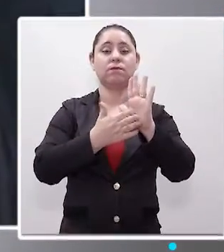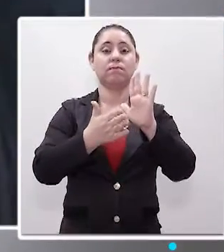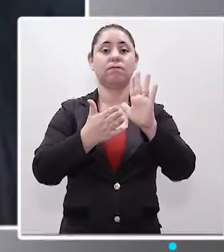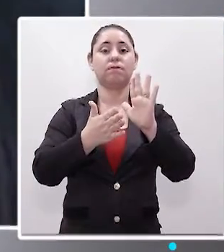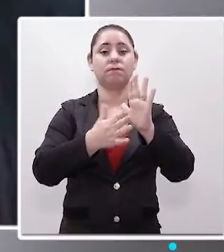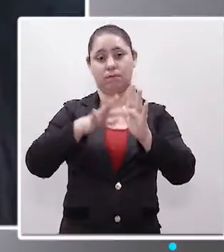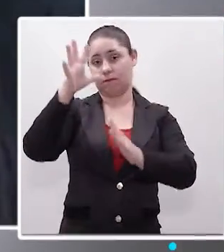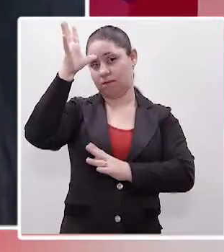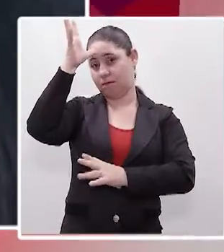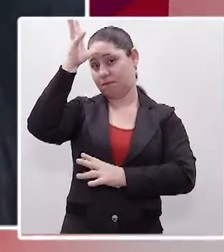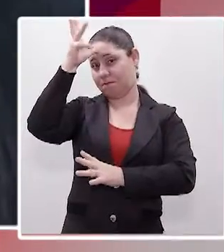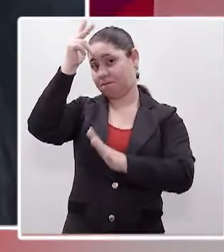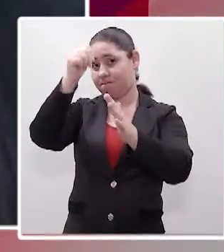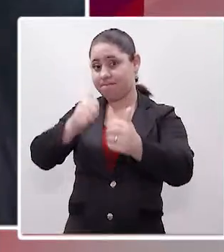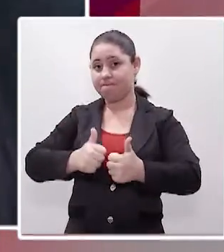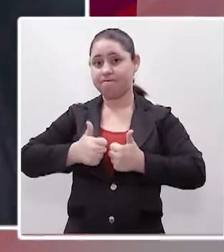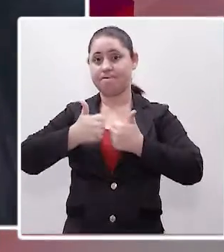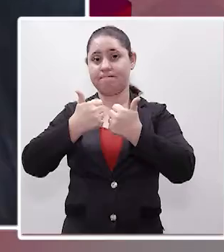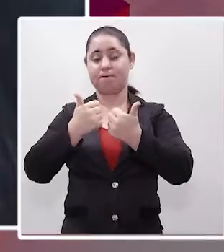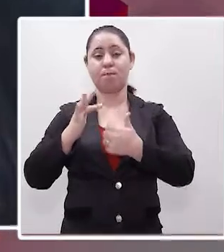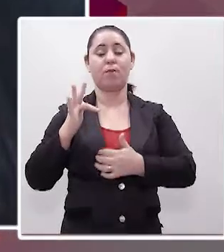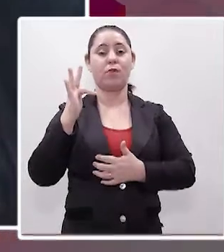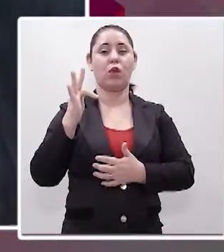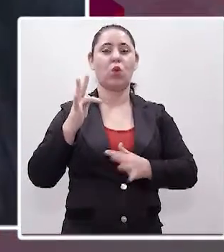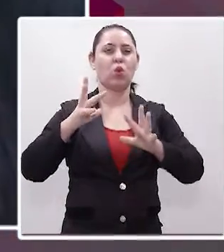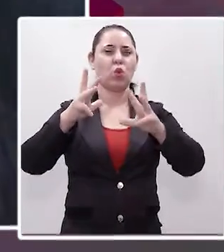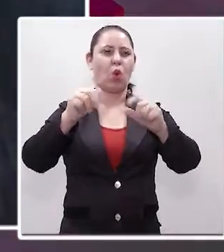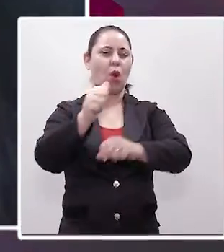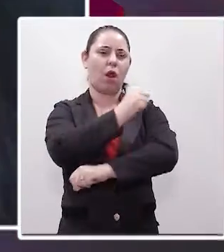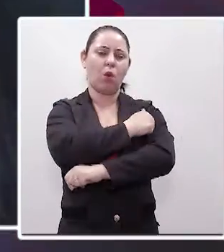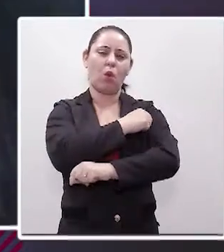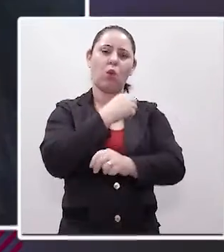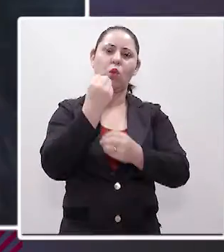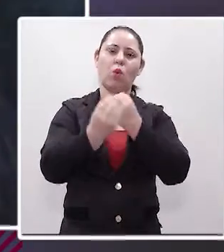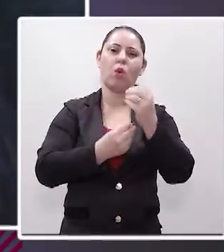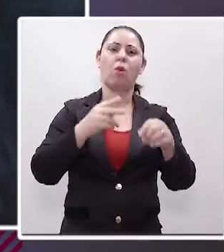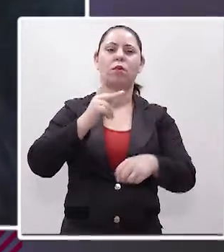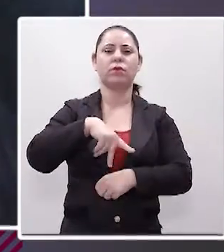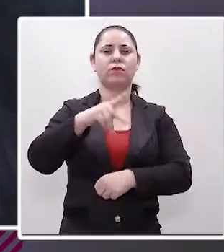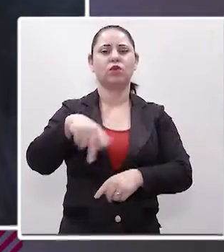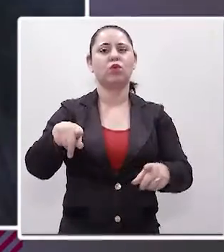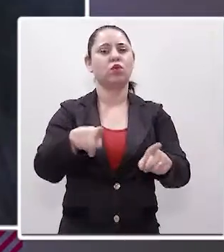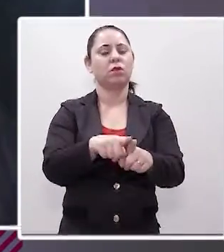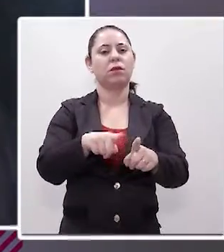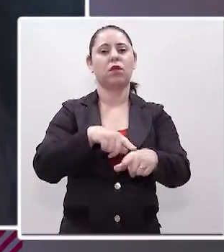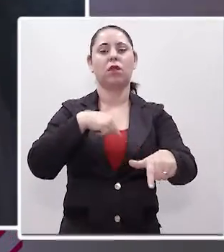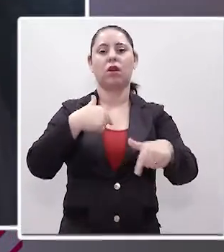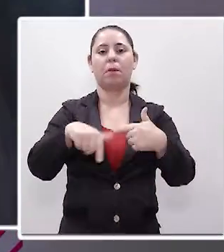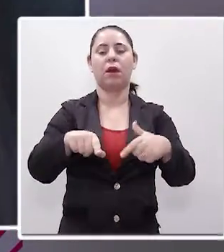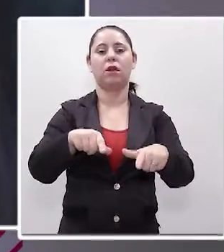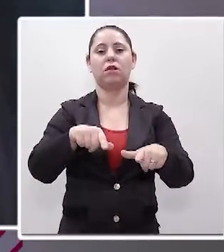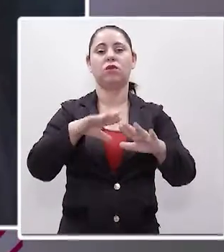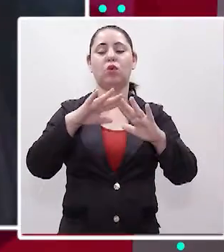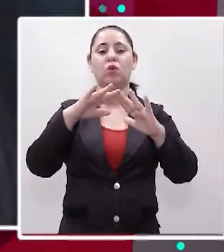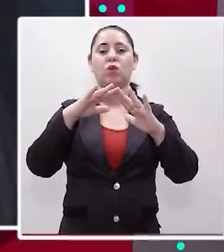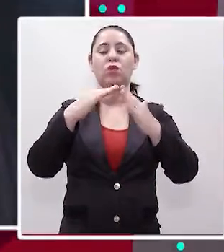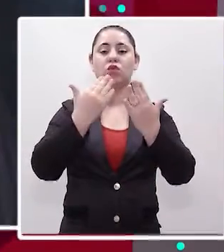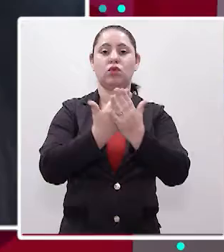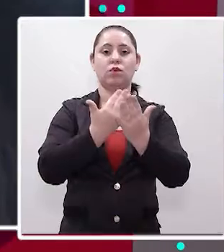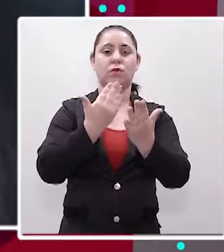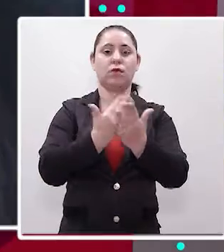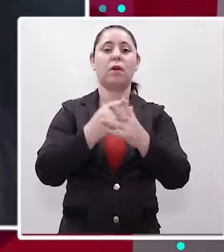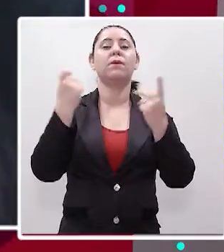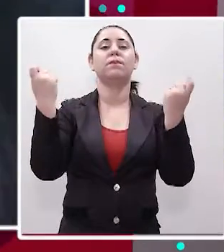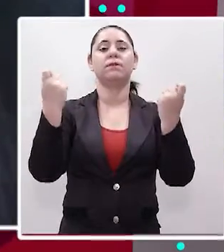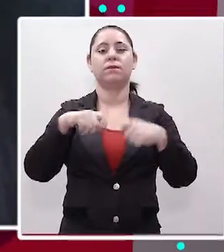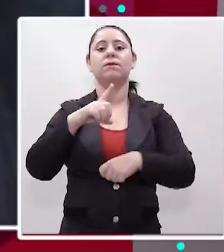para que essa proposta tenha resultados positivos, todos, né, tanto os estudantes como os professores, todos os trabalhadores